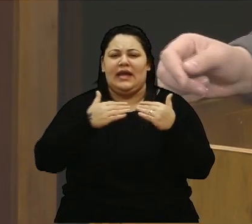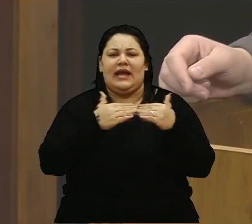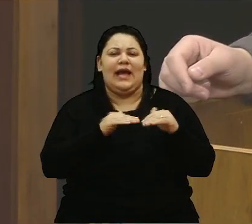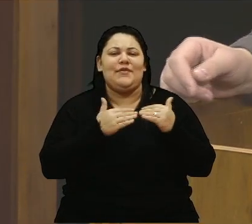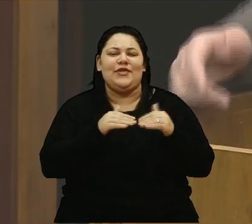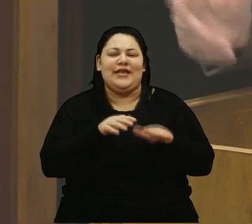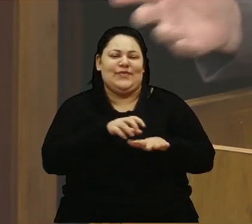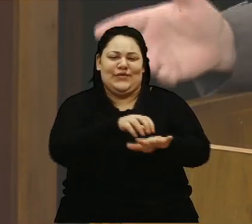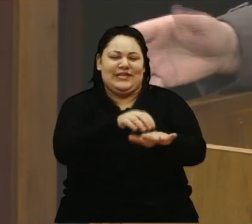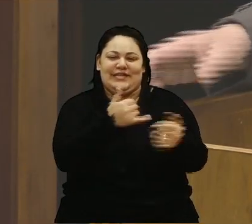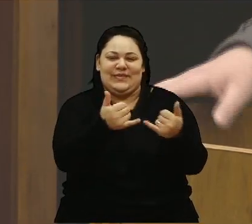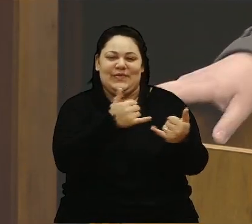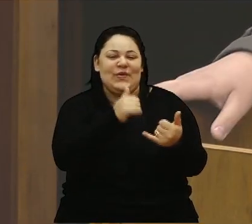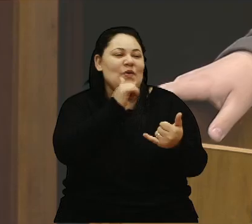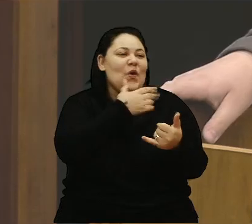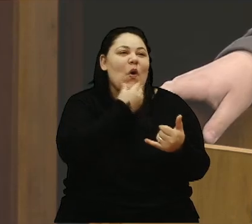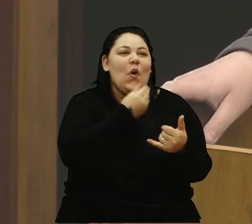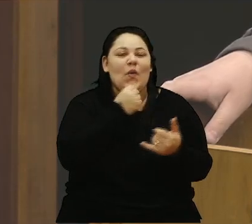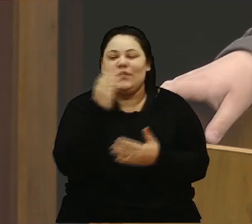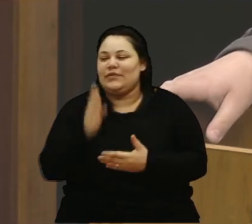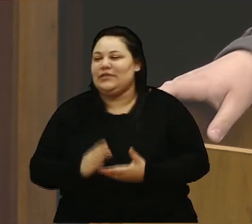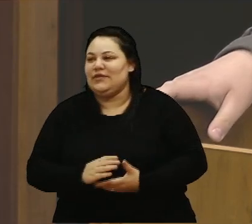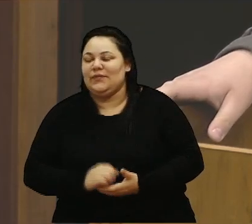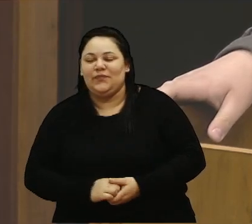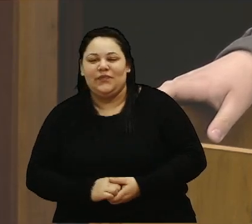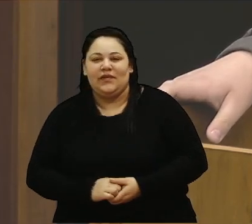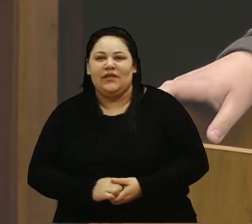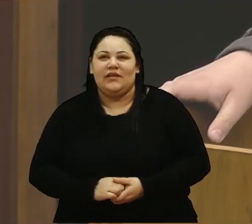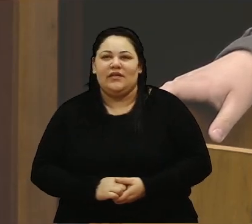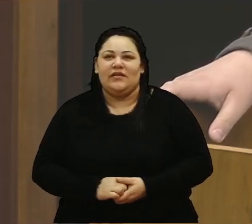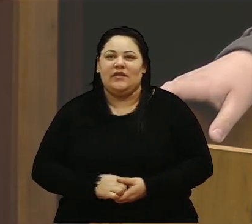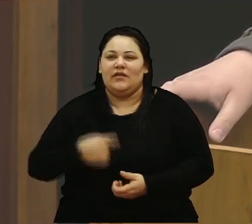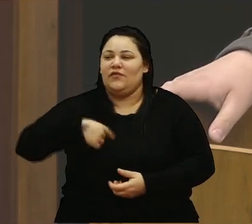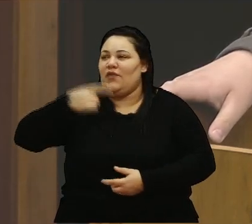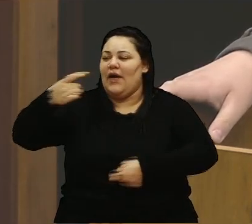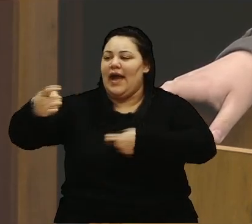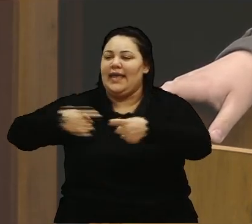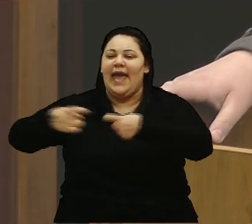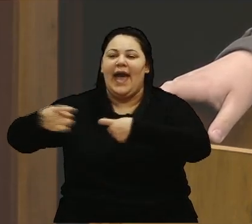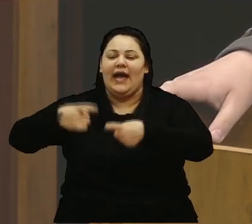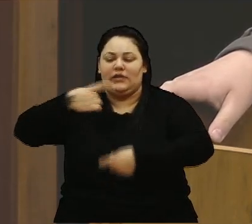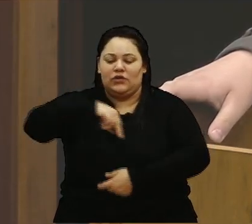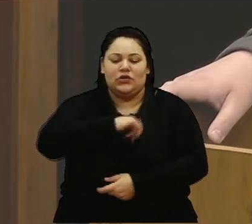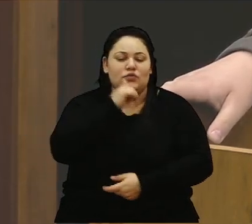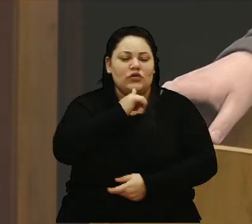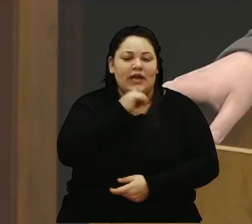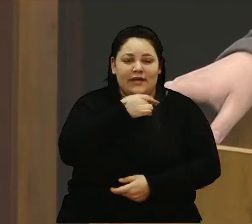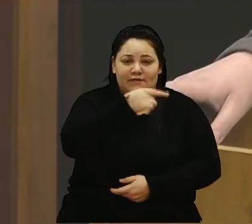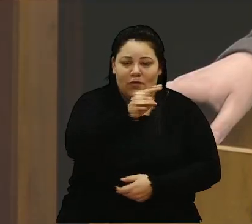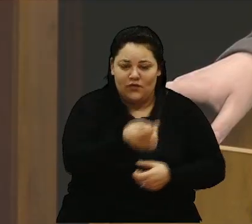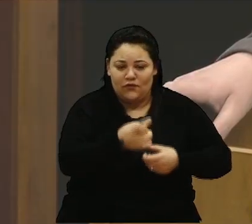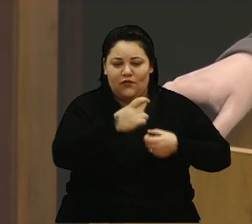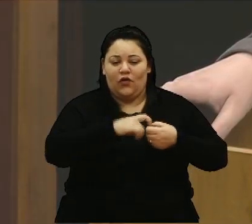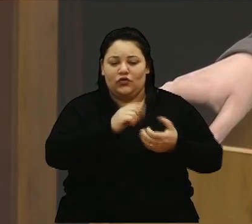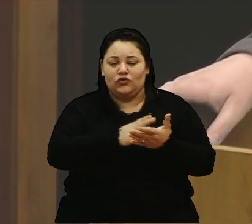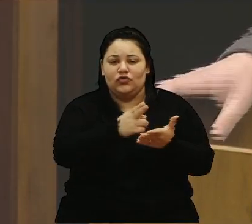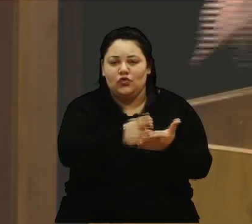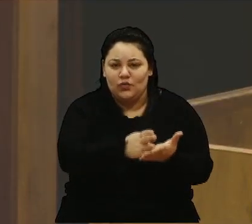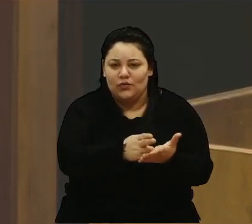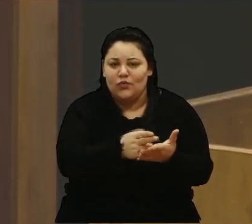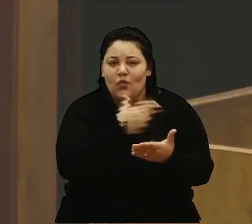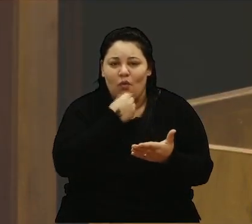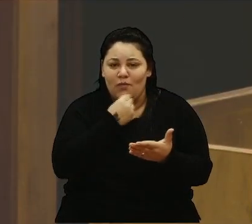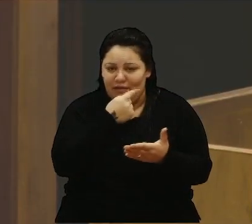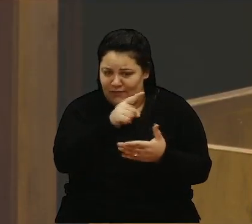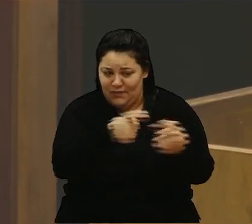Brasil. Não vamos entrar no mérito que o homem morre mais porque os homens vão à guerra e nós, mulheres, foram à guerra e continuam indo à guerra. Não